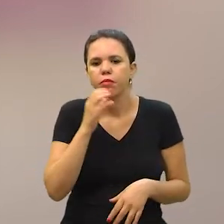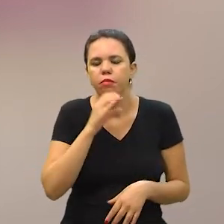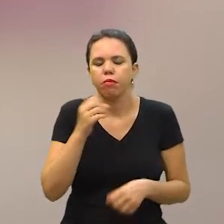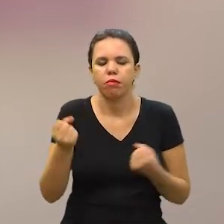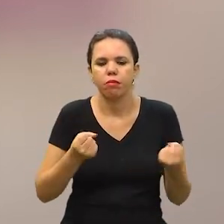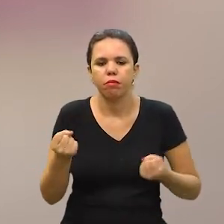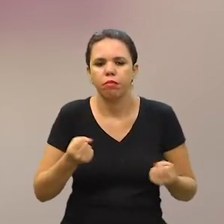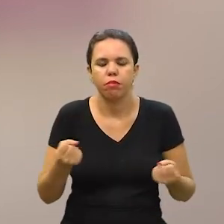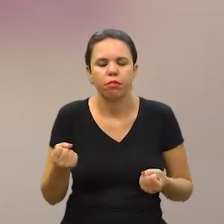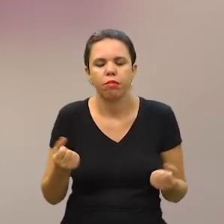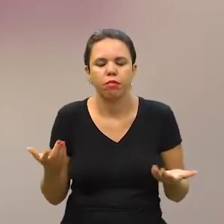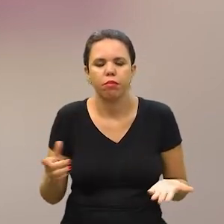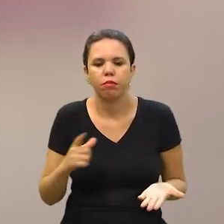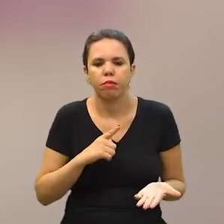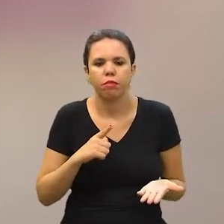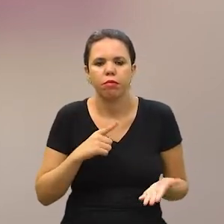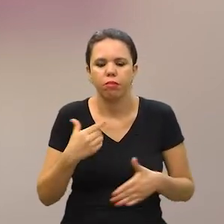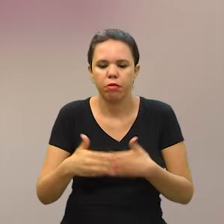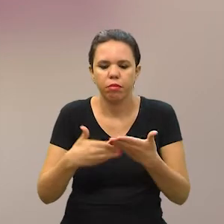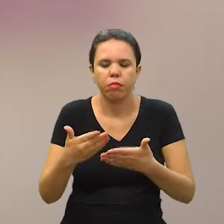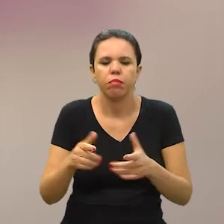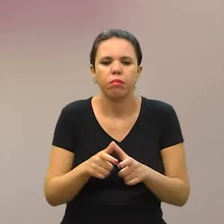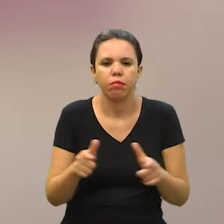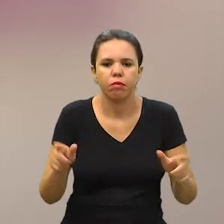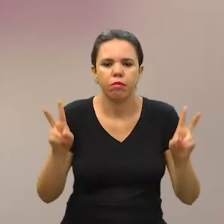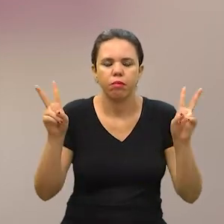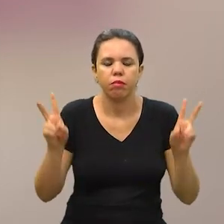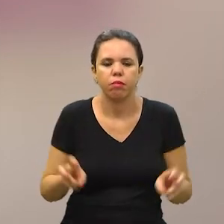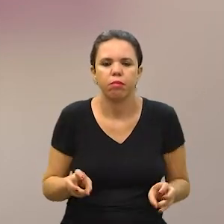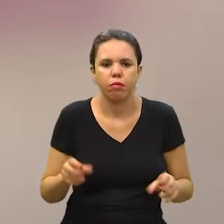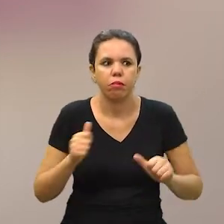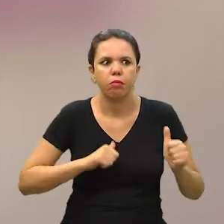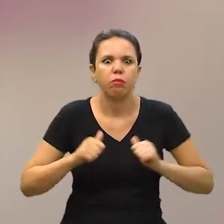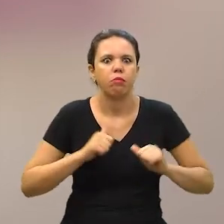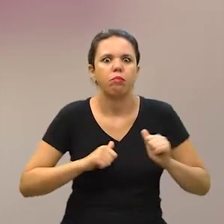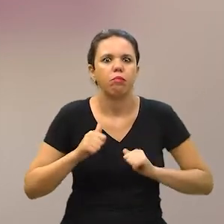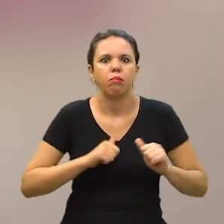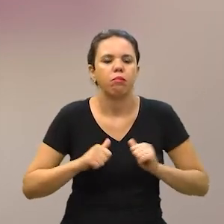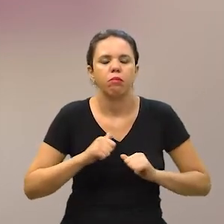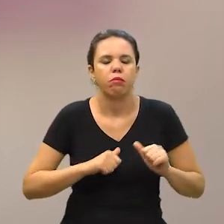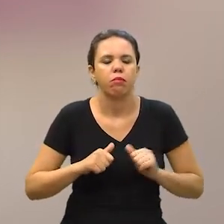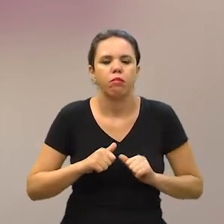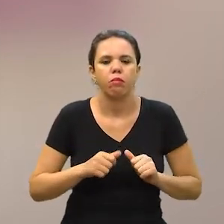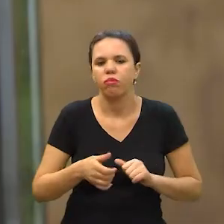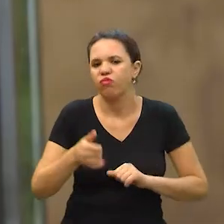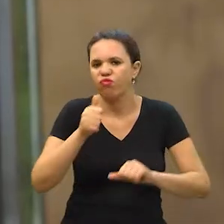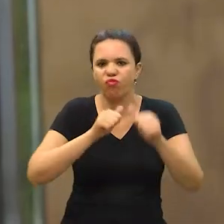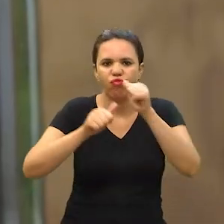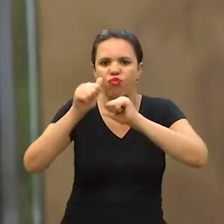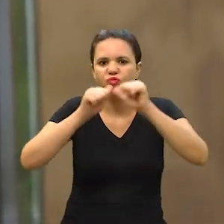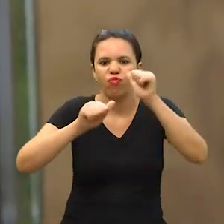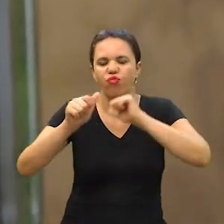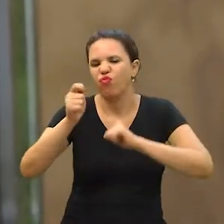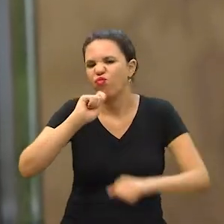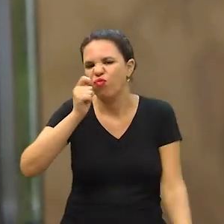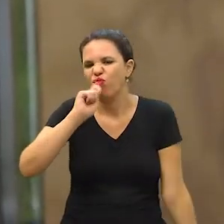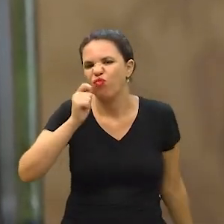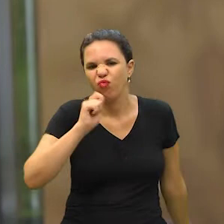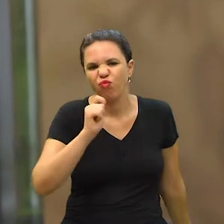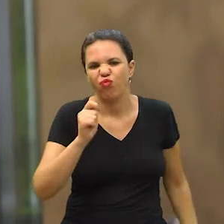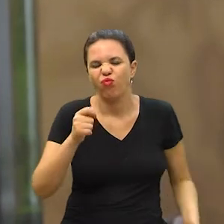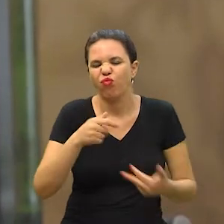com carro, e aí tem uma tendência maior a questões de impulsividade, como bebida,